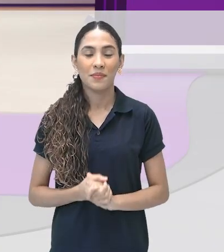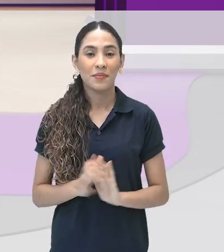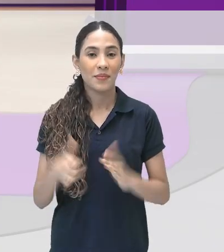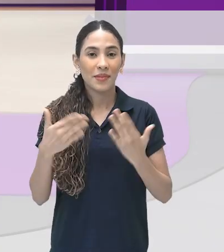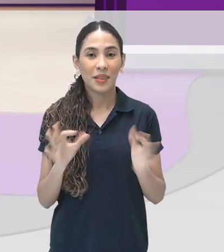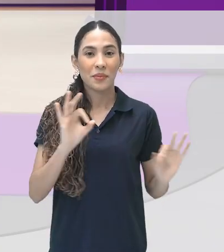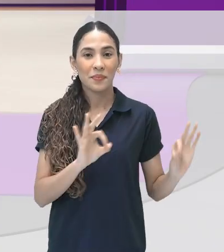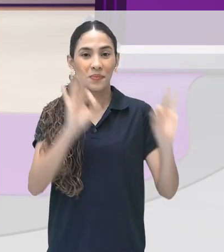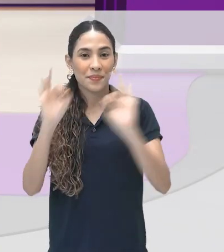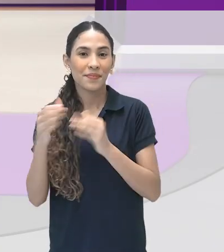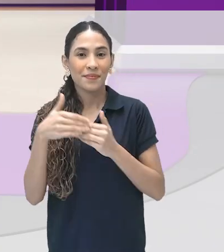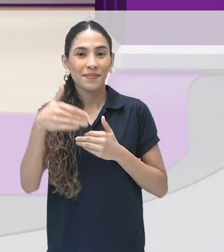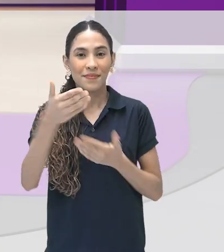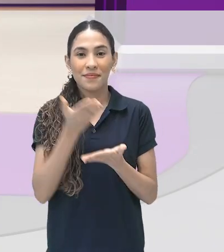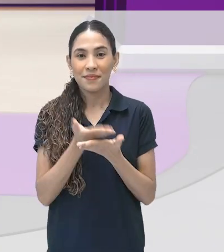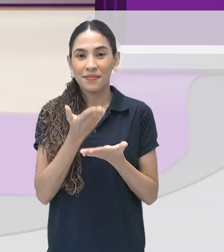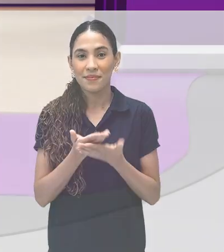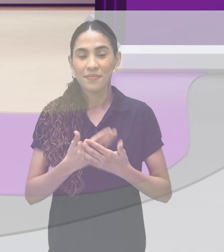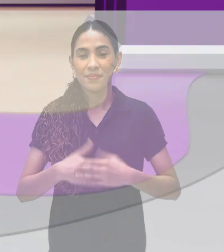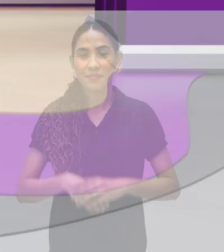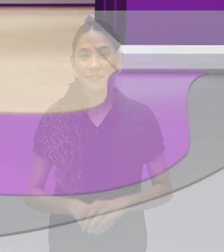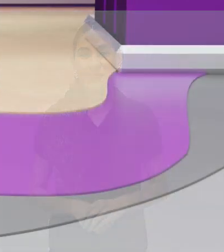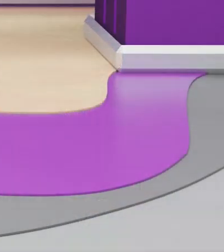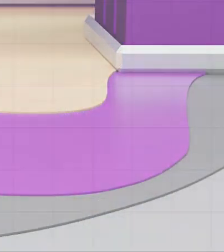Então vamos iniciar a nossa aula.